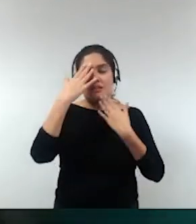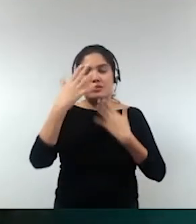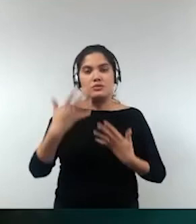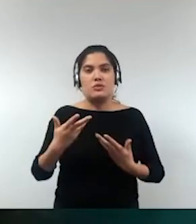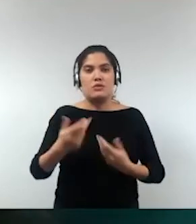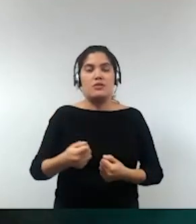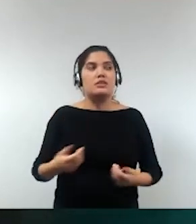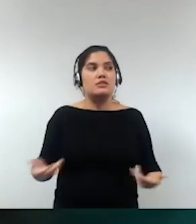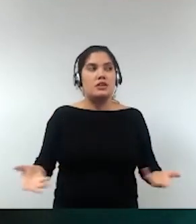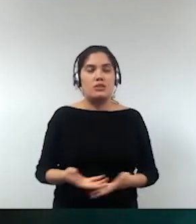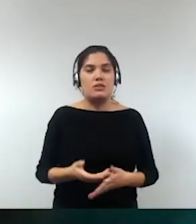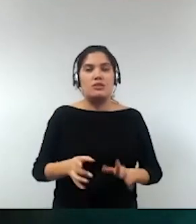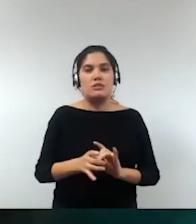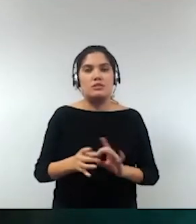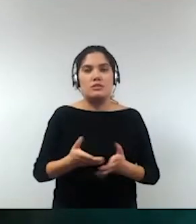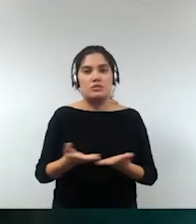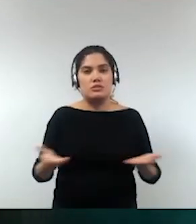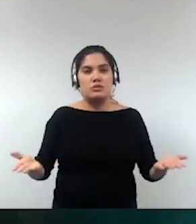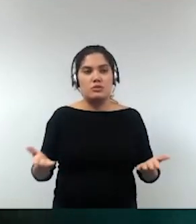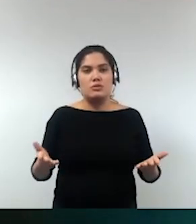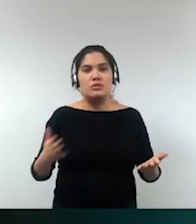e deixo a todos aí com